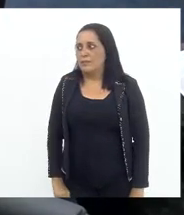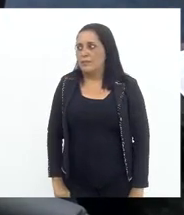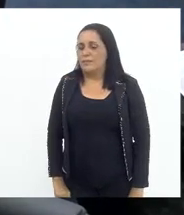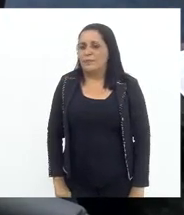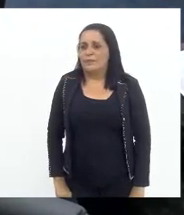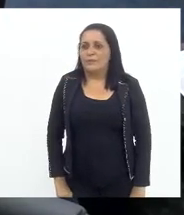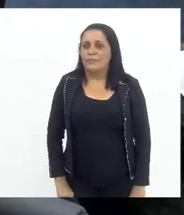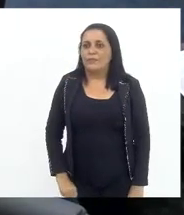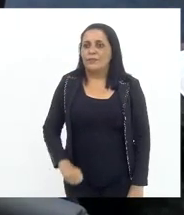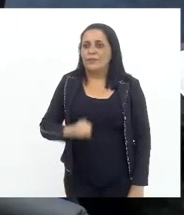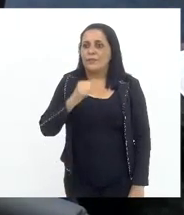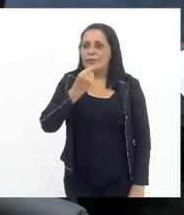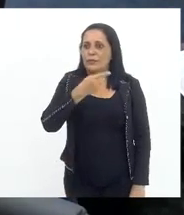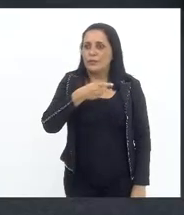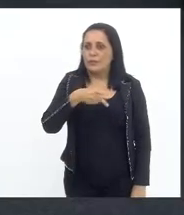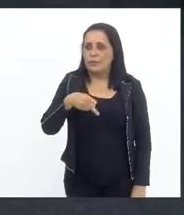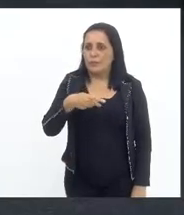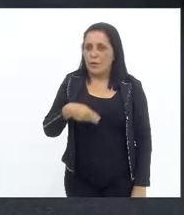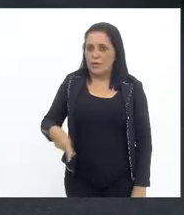Senhor presidente,